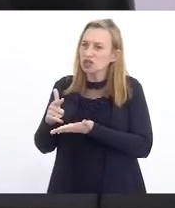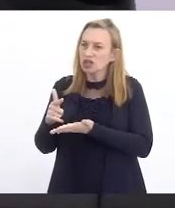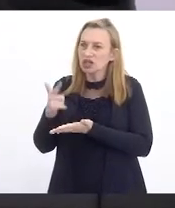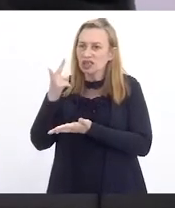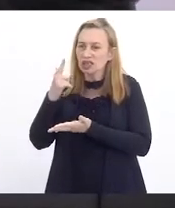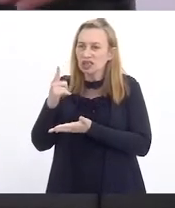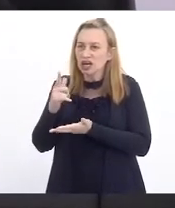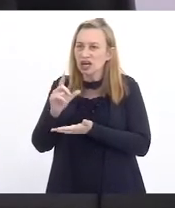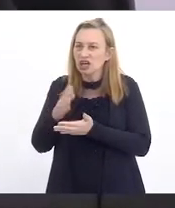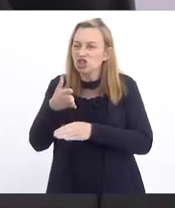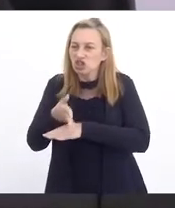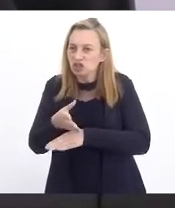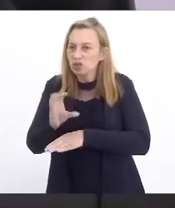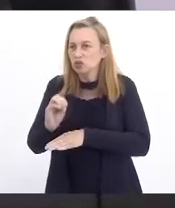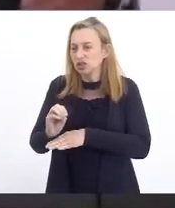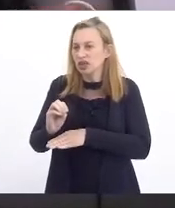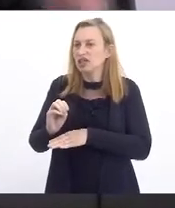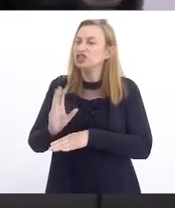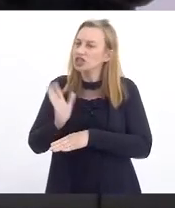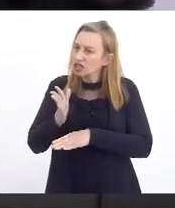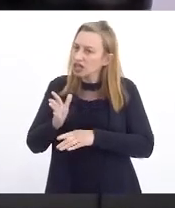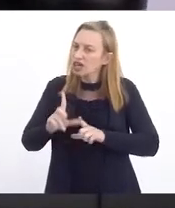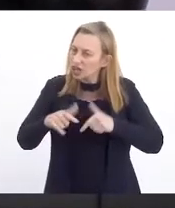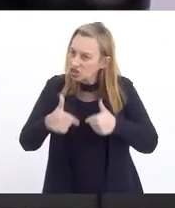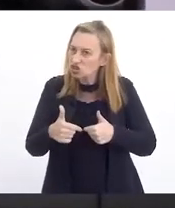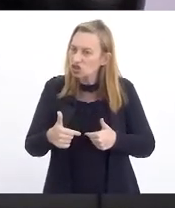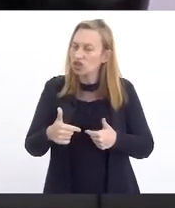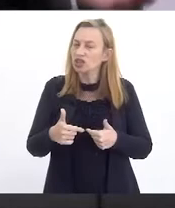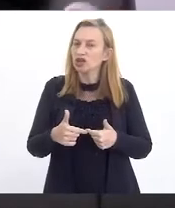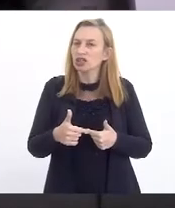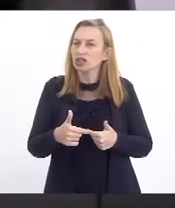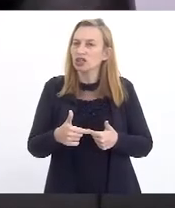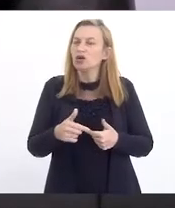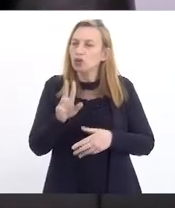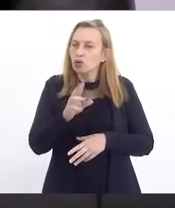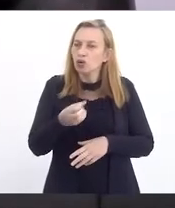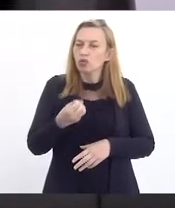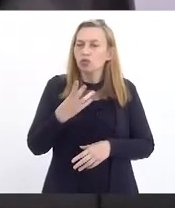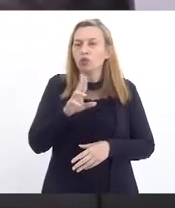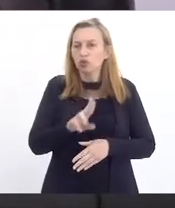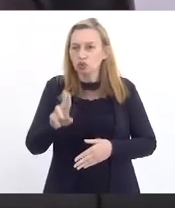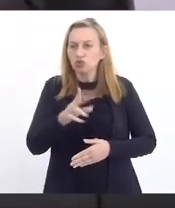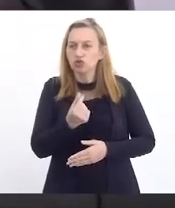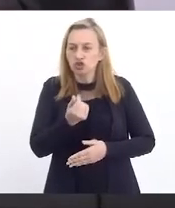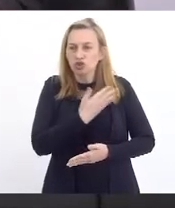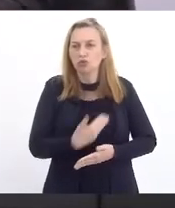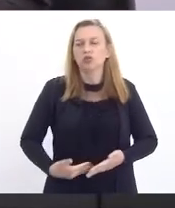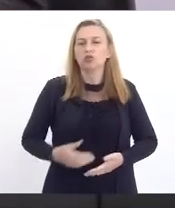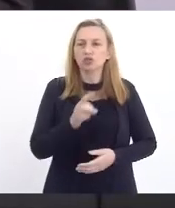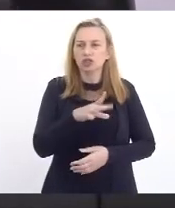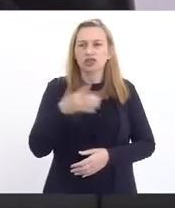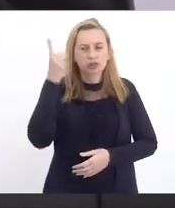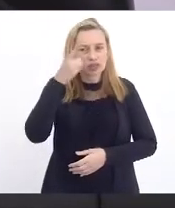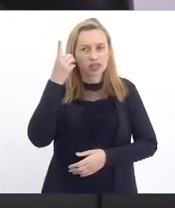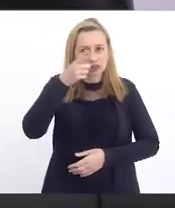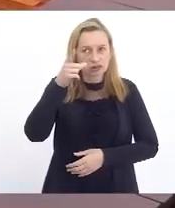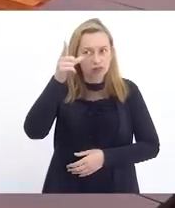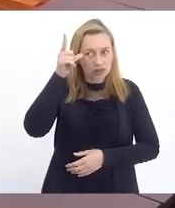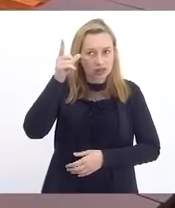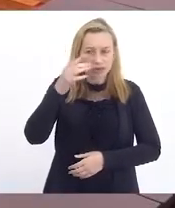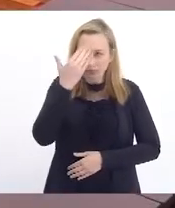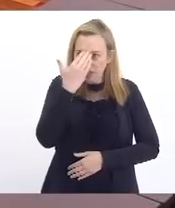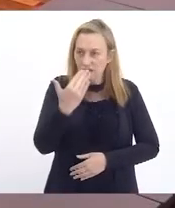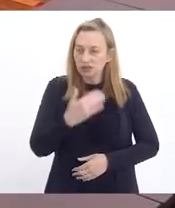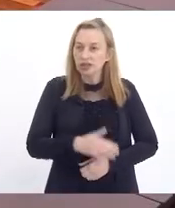chegando do zero. Ela tem que operar o que já existe, até em nome do, né, do bom uso do recurso público. Era só isso, deputado Lucinha. Obrigado. Lucinha, eu